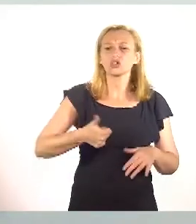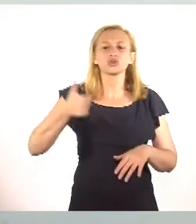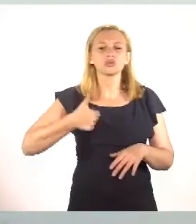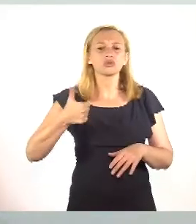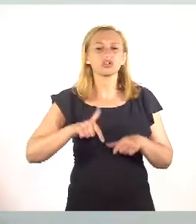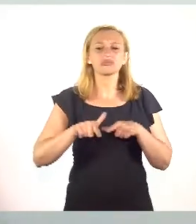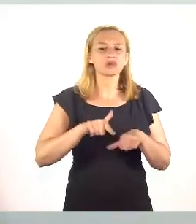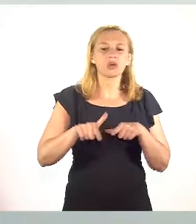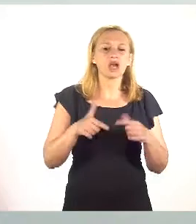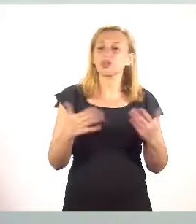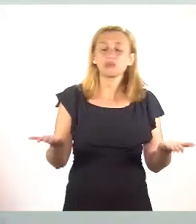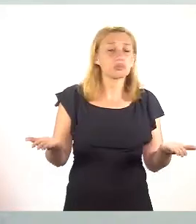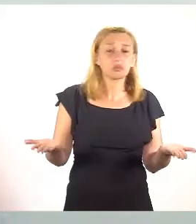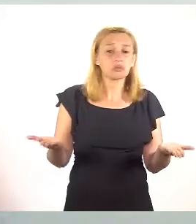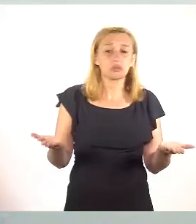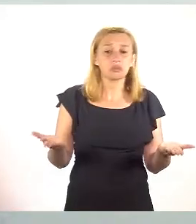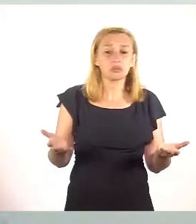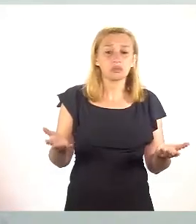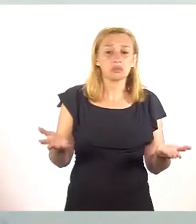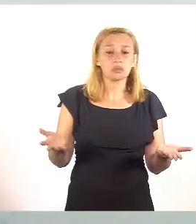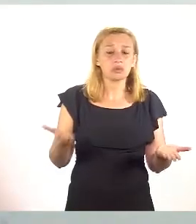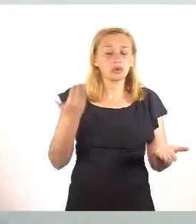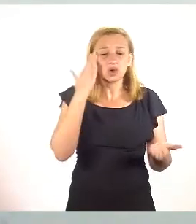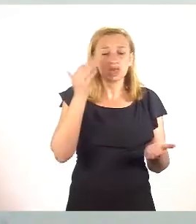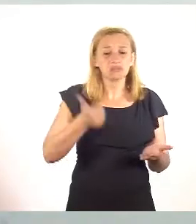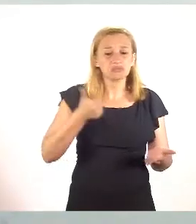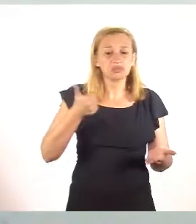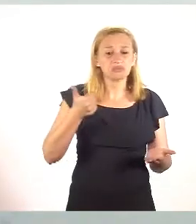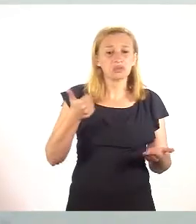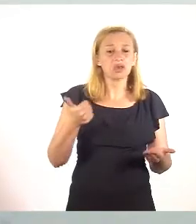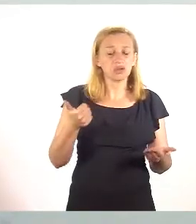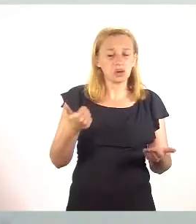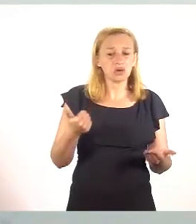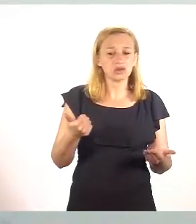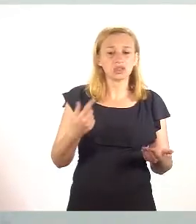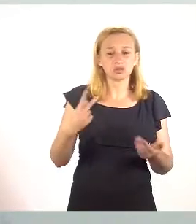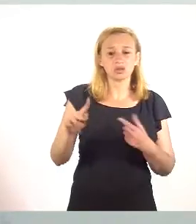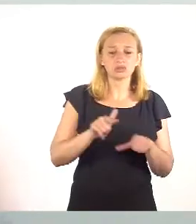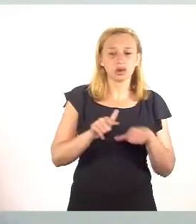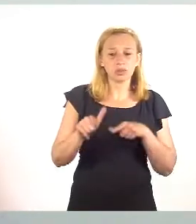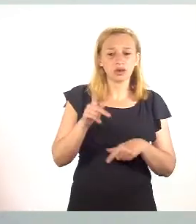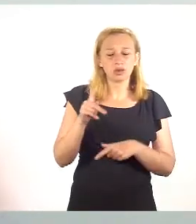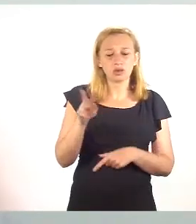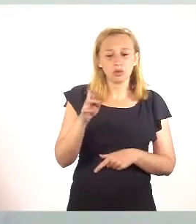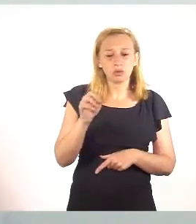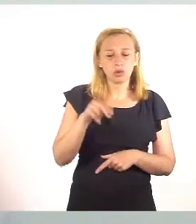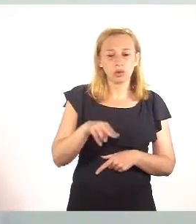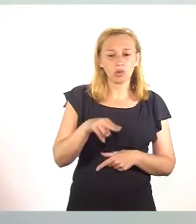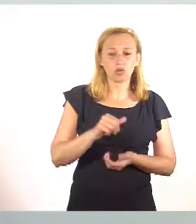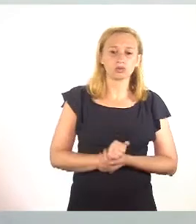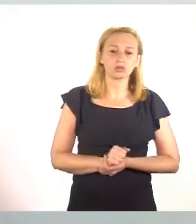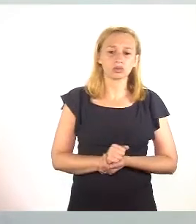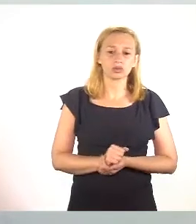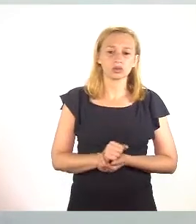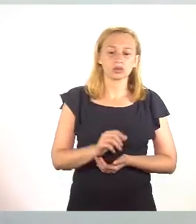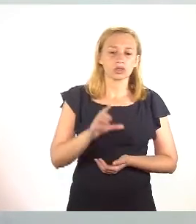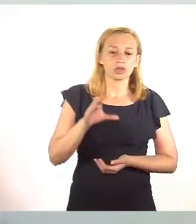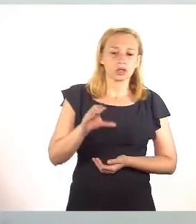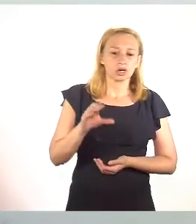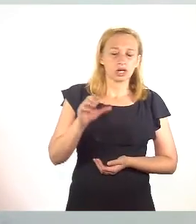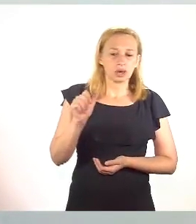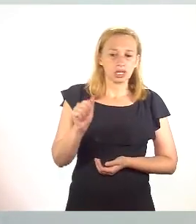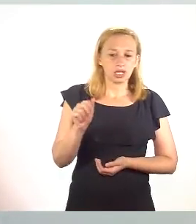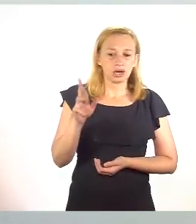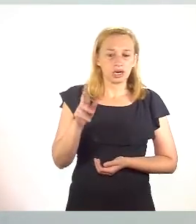emprego? Eu queria entender um pouco melhor a sua função no PROCON. O carro comissionado, a gente pode ser um